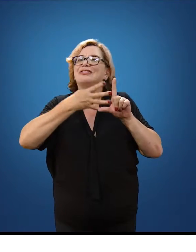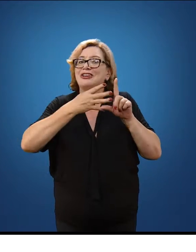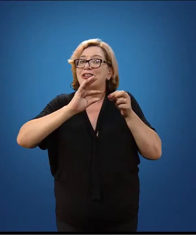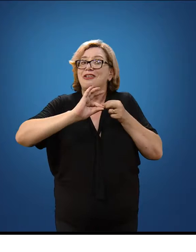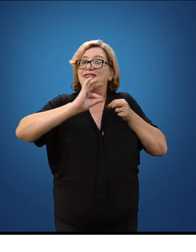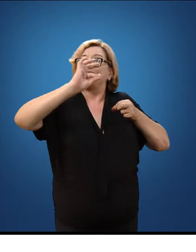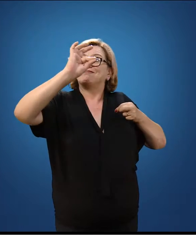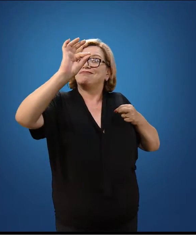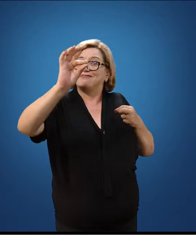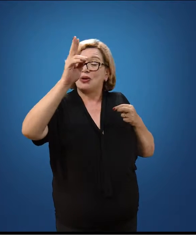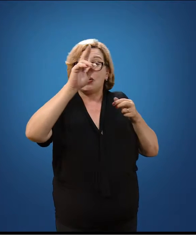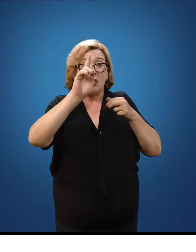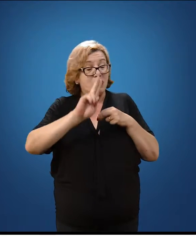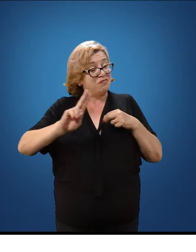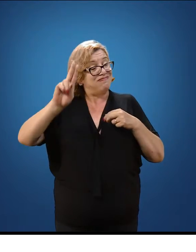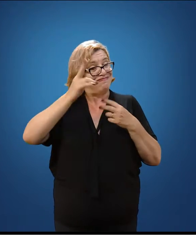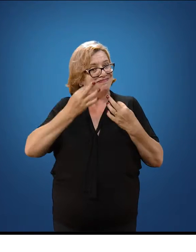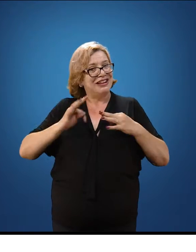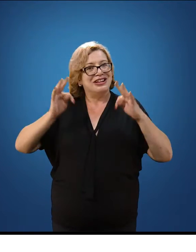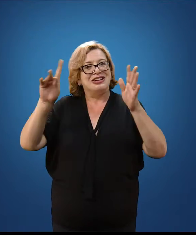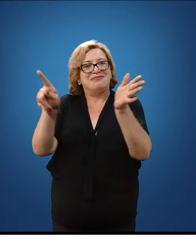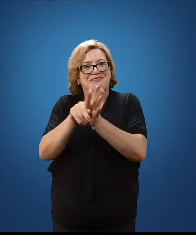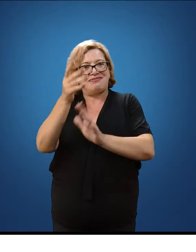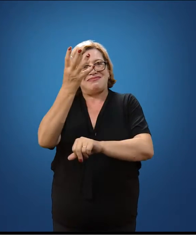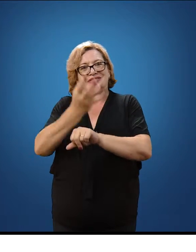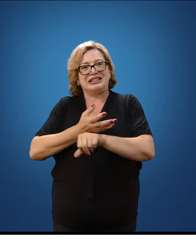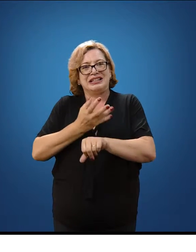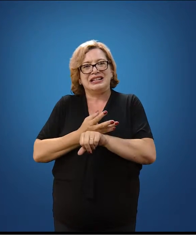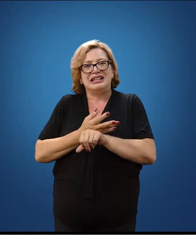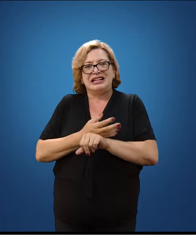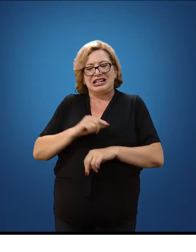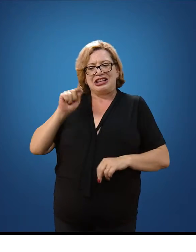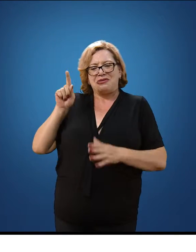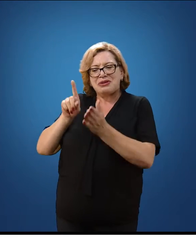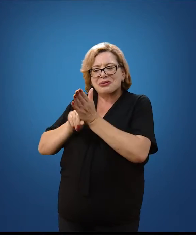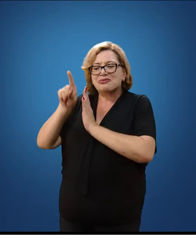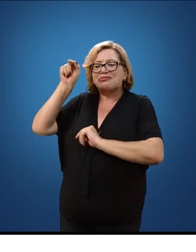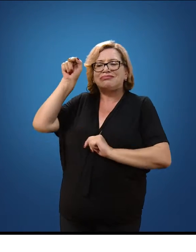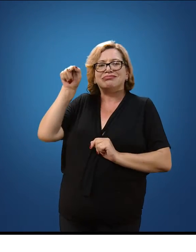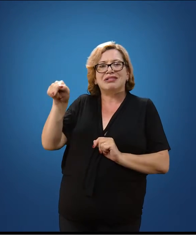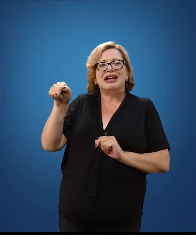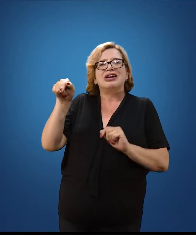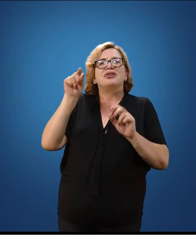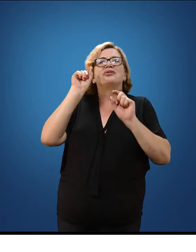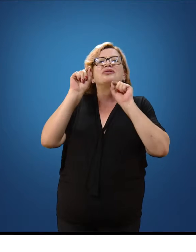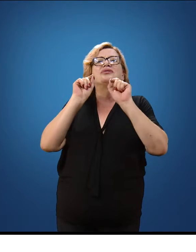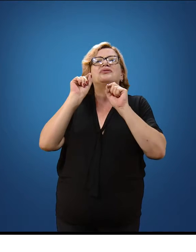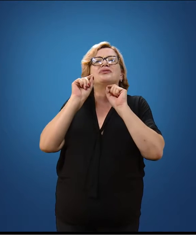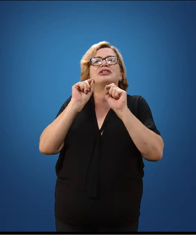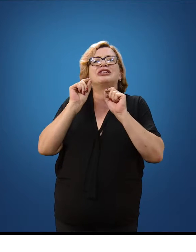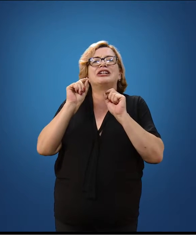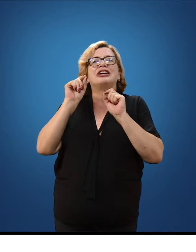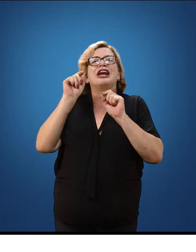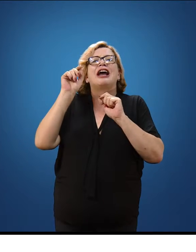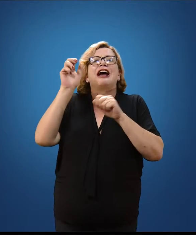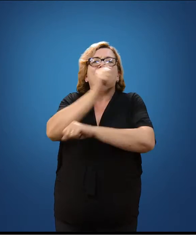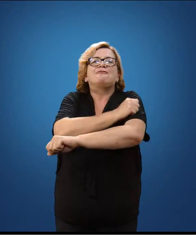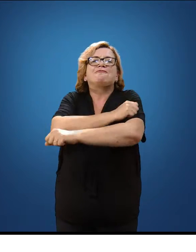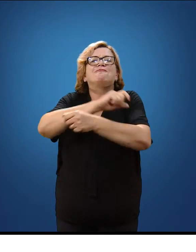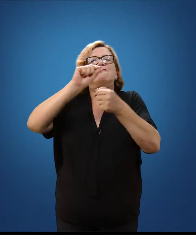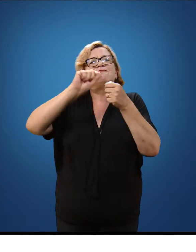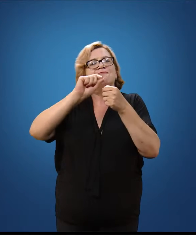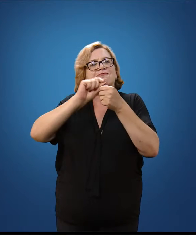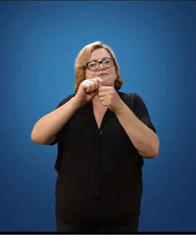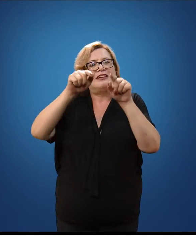que essa discussão que acontece, atividades que acontecem em sala de aula, transcende e vai para esses ambientes? Com certeza, Vitor. Inclusive,